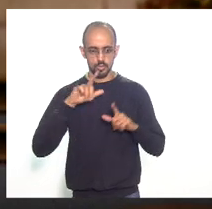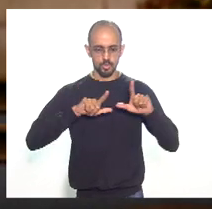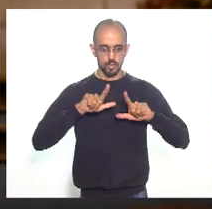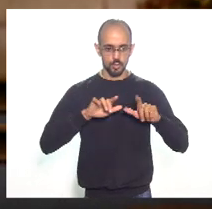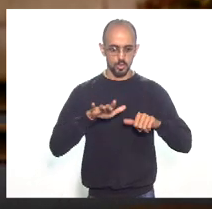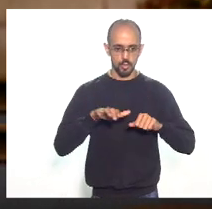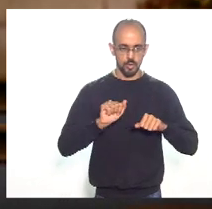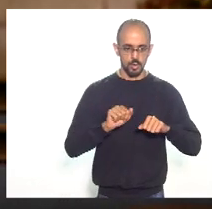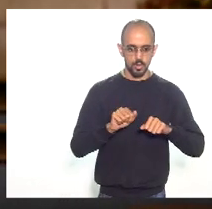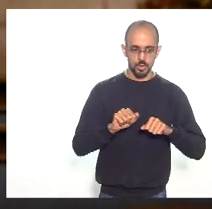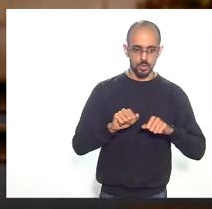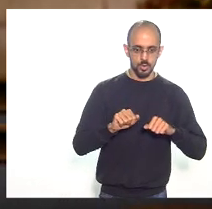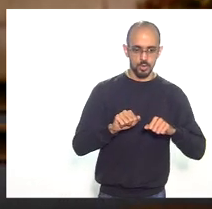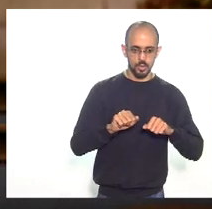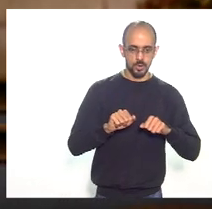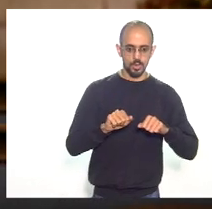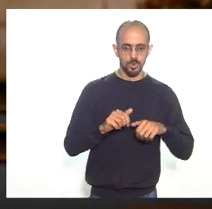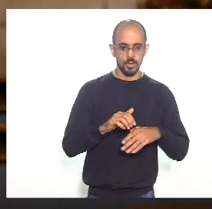Fábio Silva.